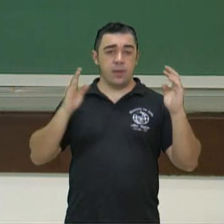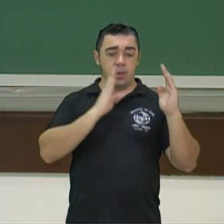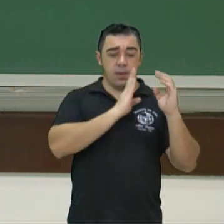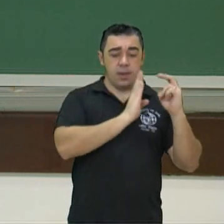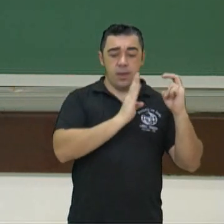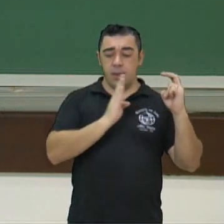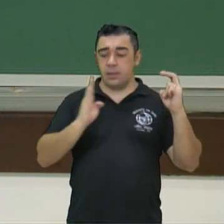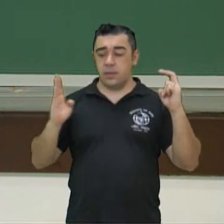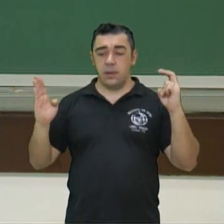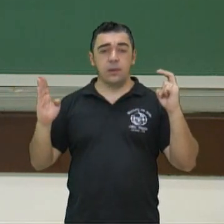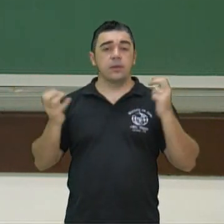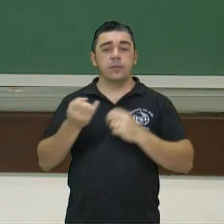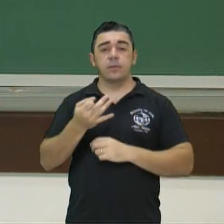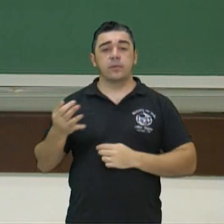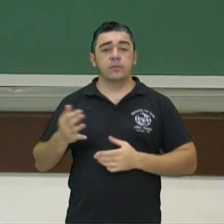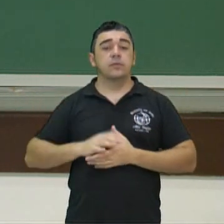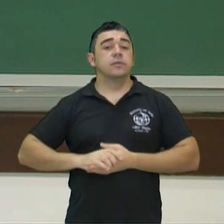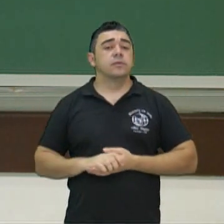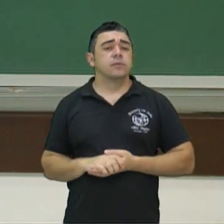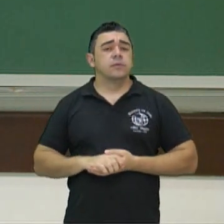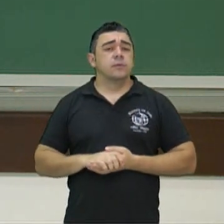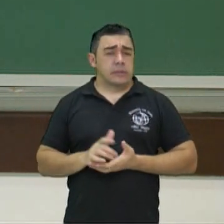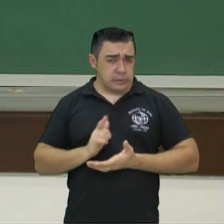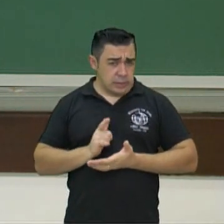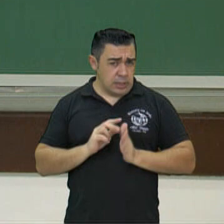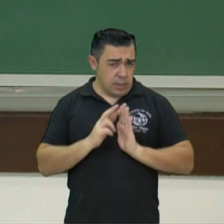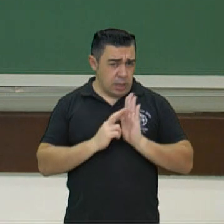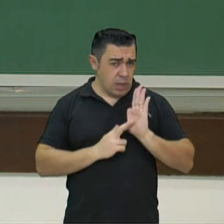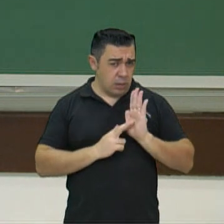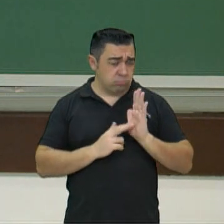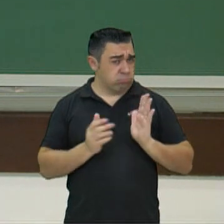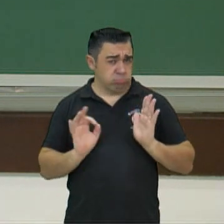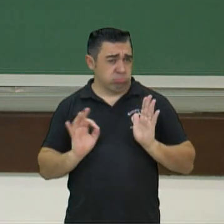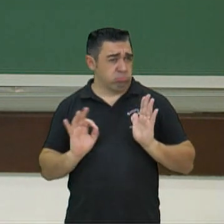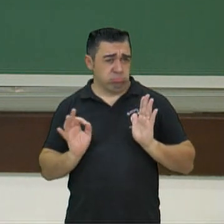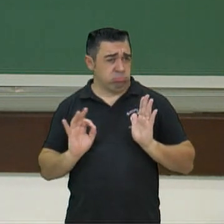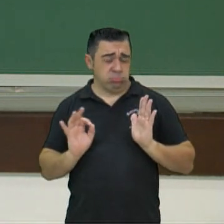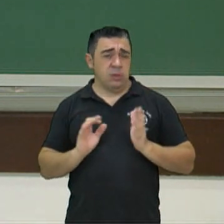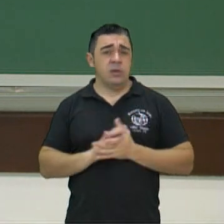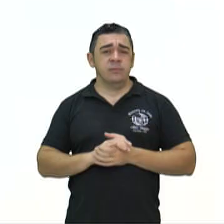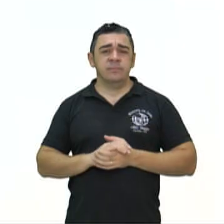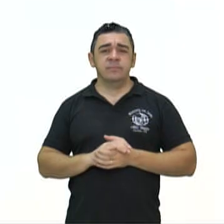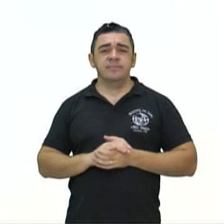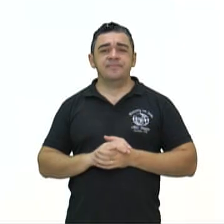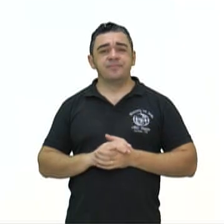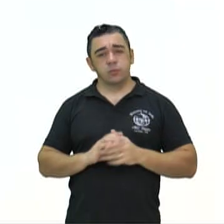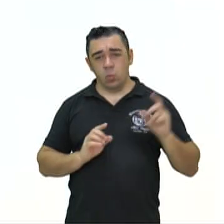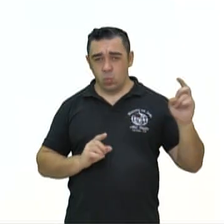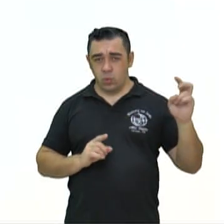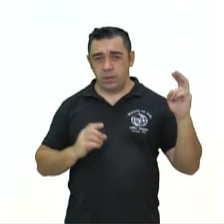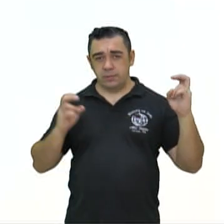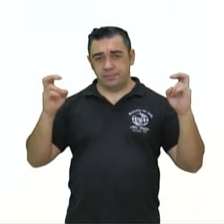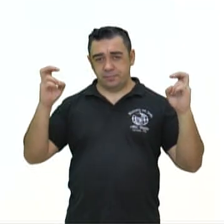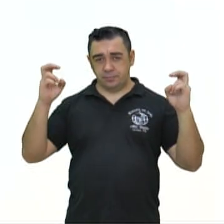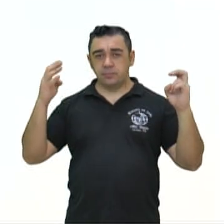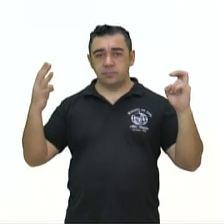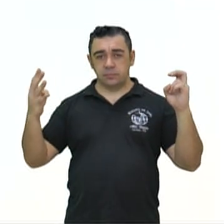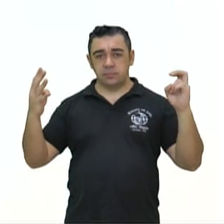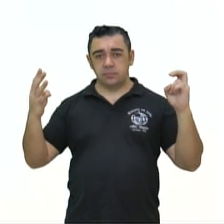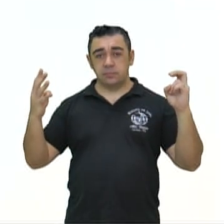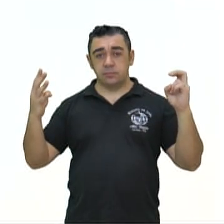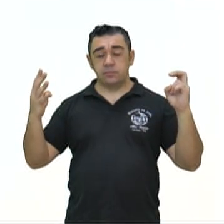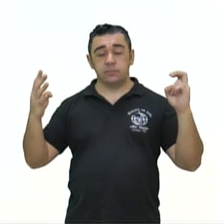as consoantes, eu tenho alguma restrição? Não, né? Então eu usei uma aqui, vou usar uma